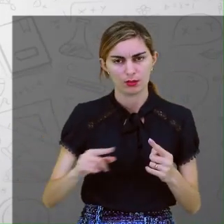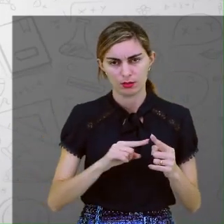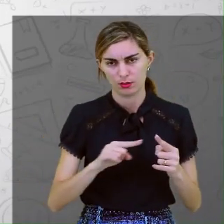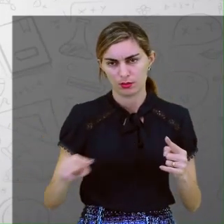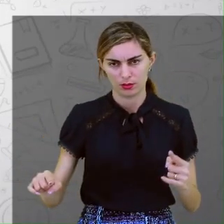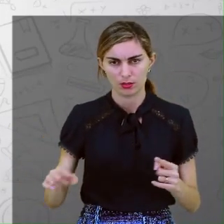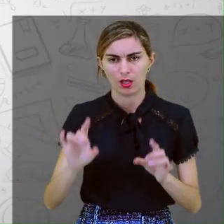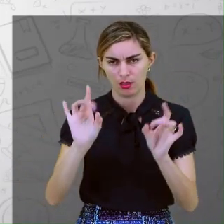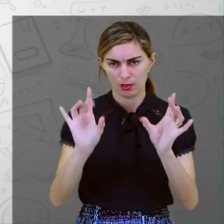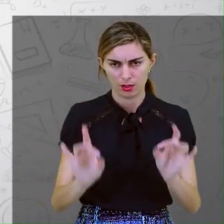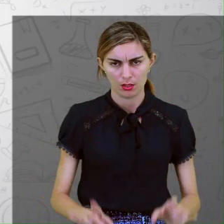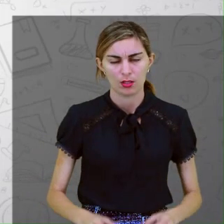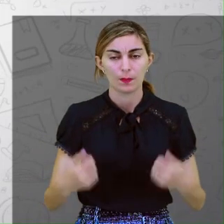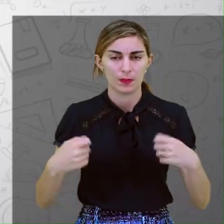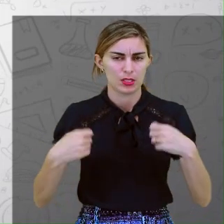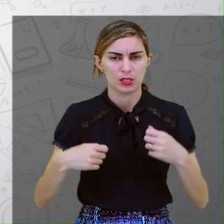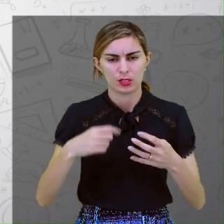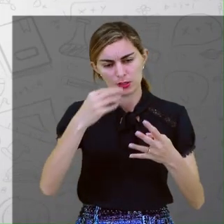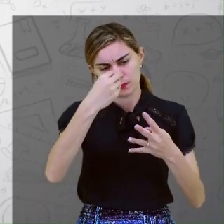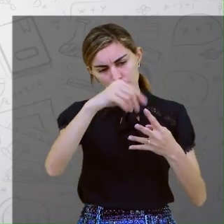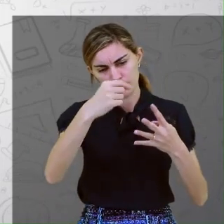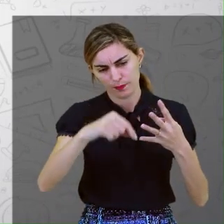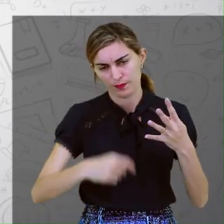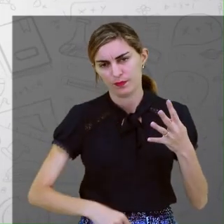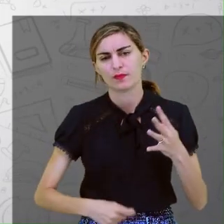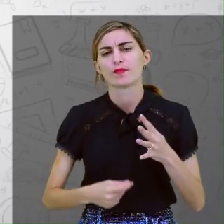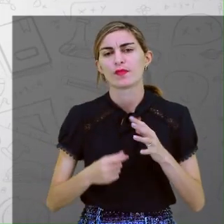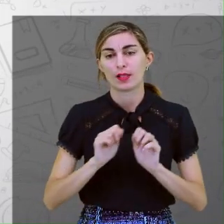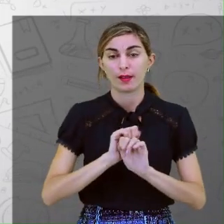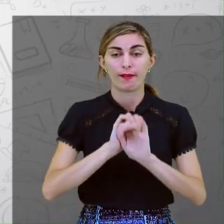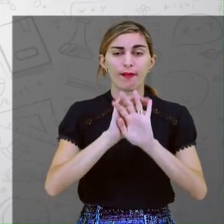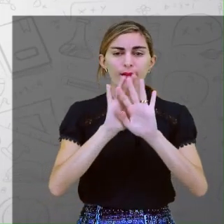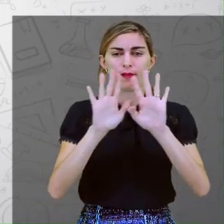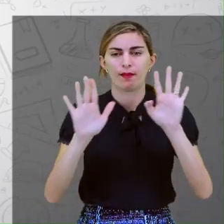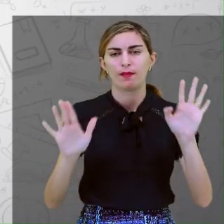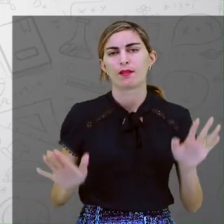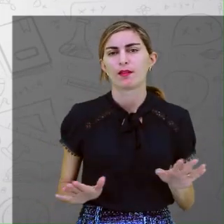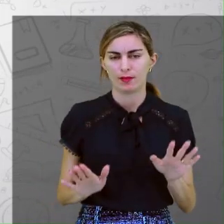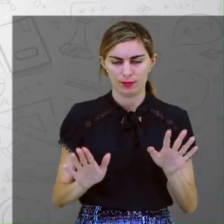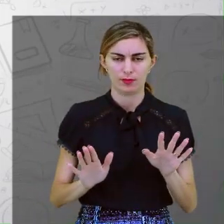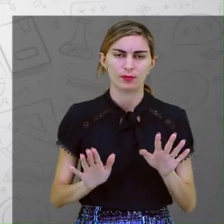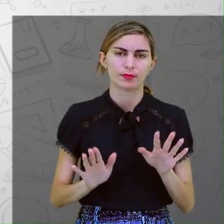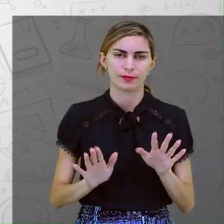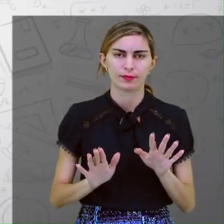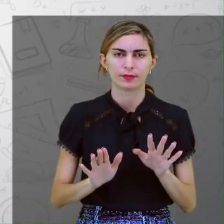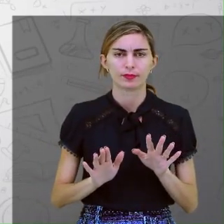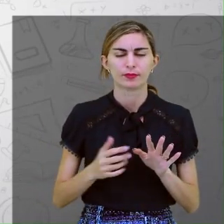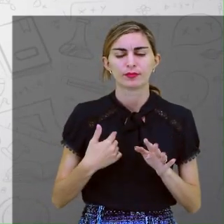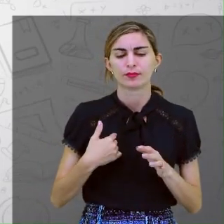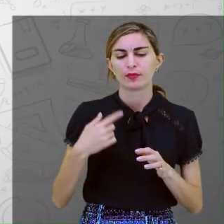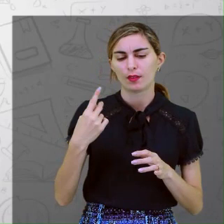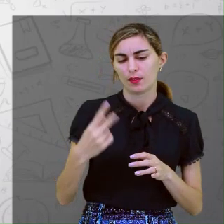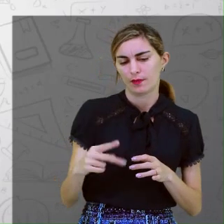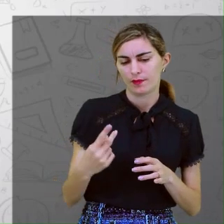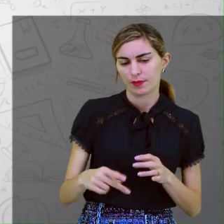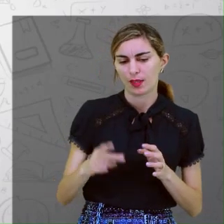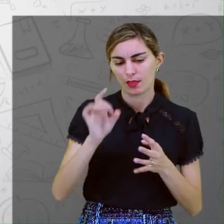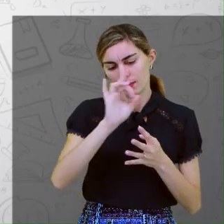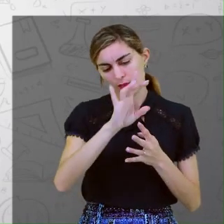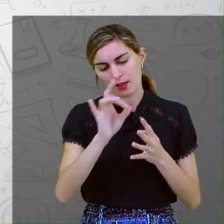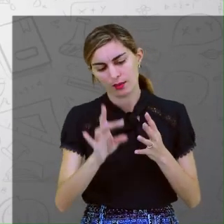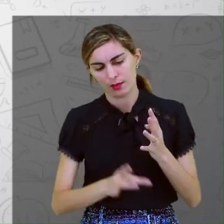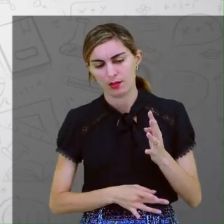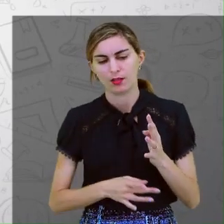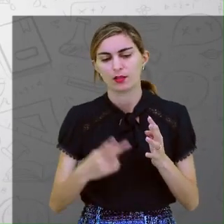o detalhamento ele tem que ser todo especificado de forma a clarear, né, clarificar os